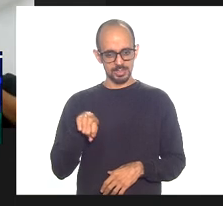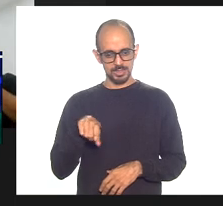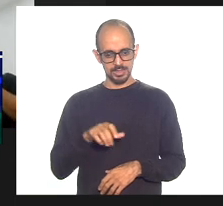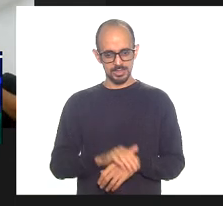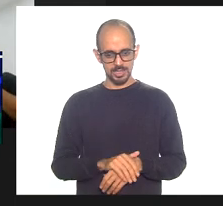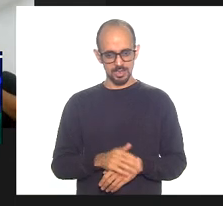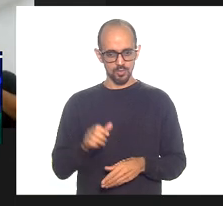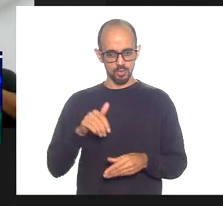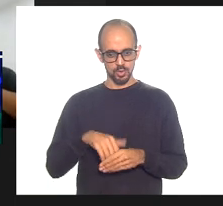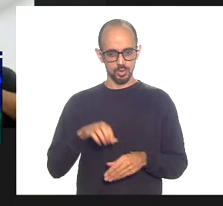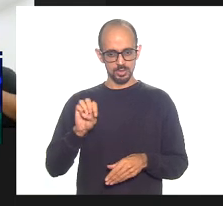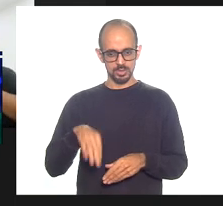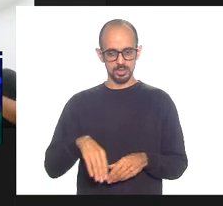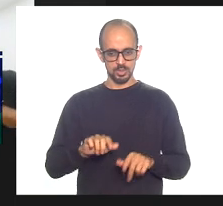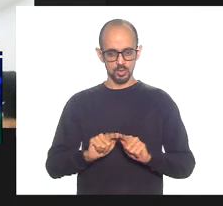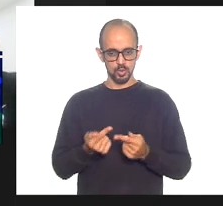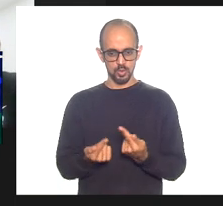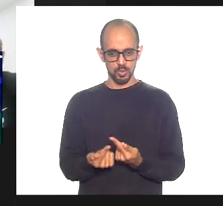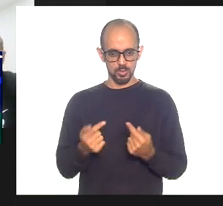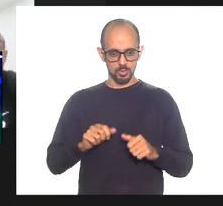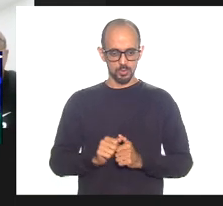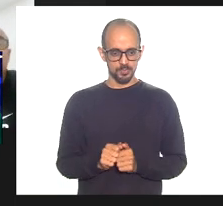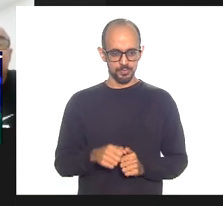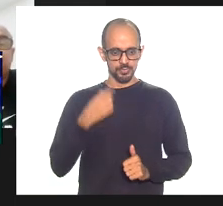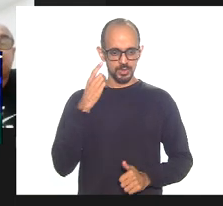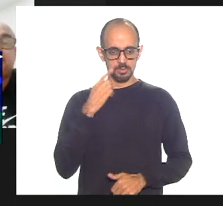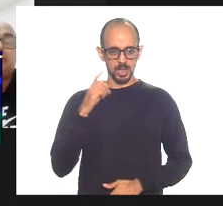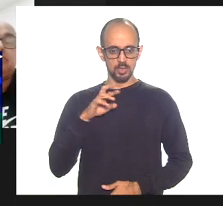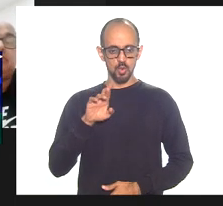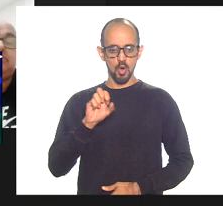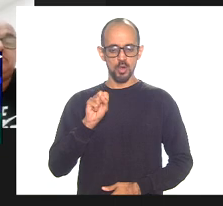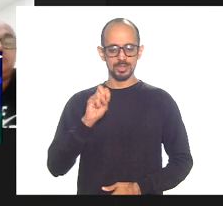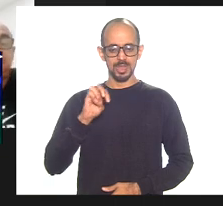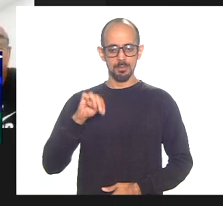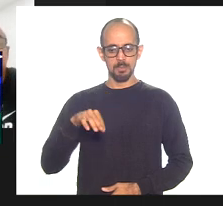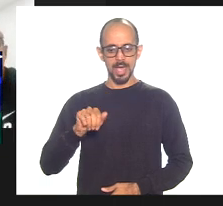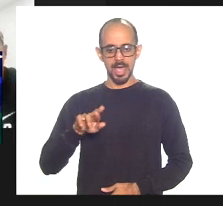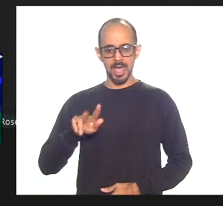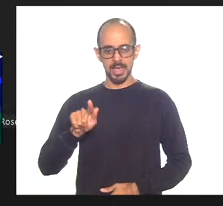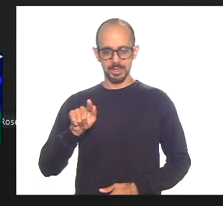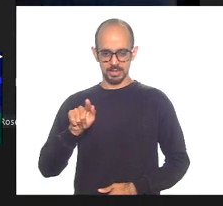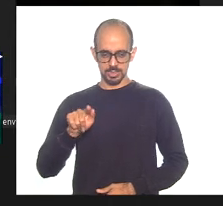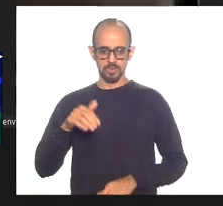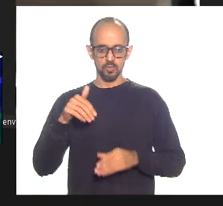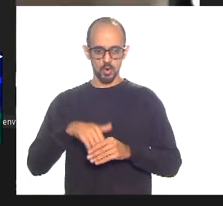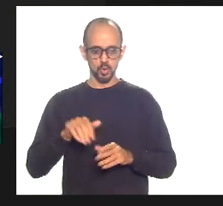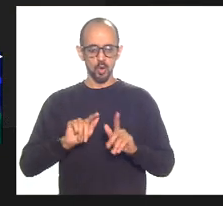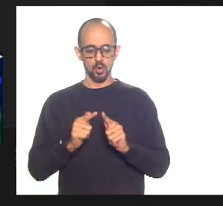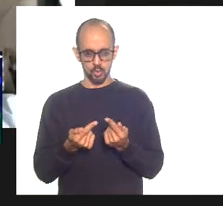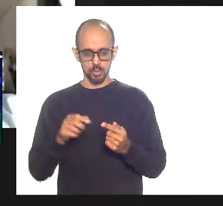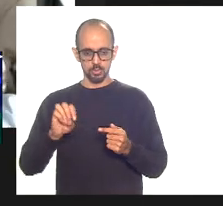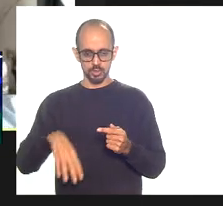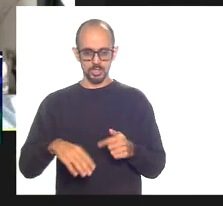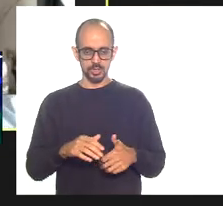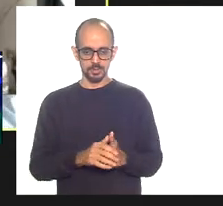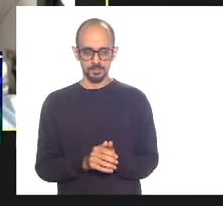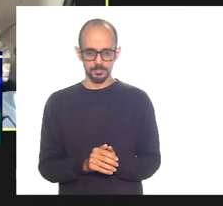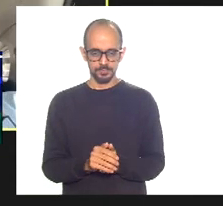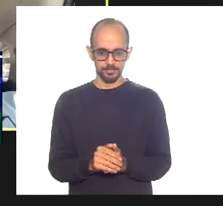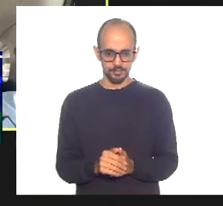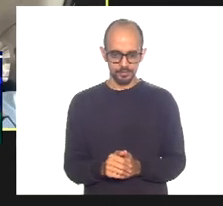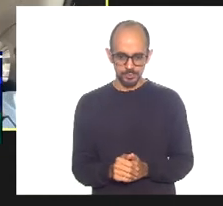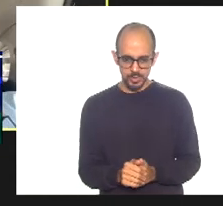e botou se no grupo Deputado rosenverg Reis votou favorável no grupo